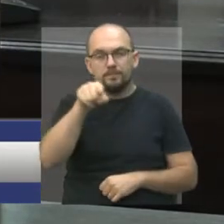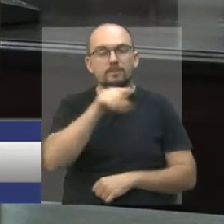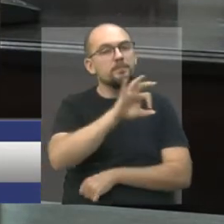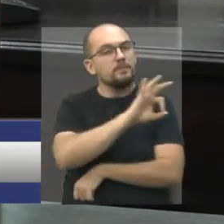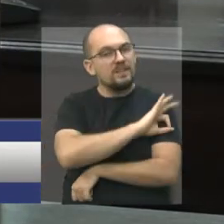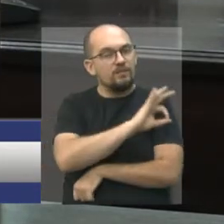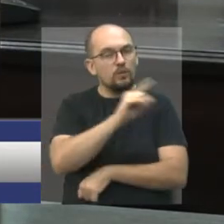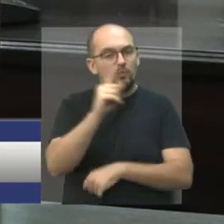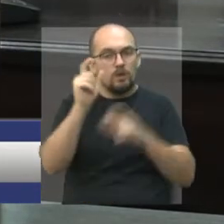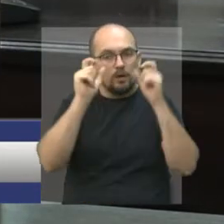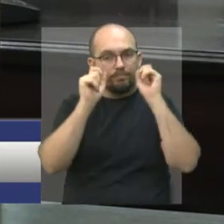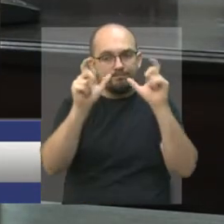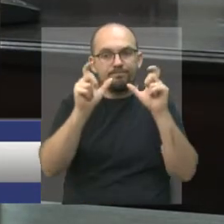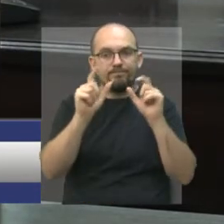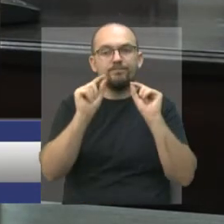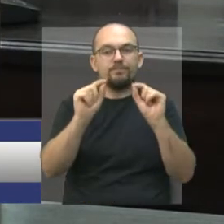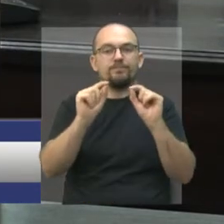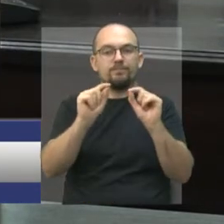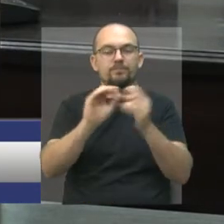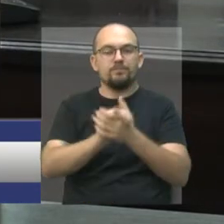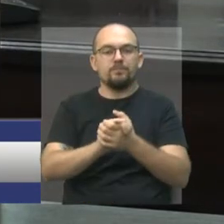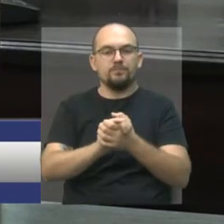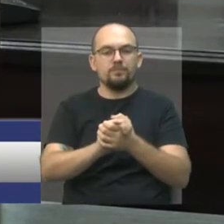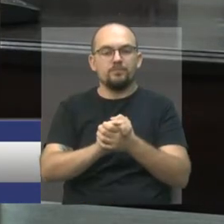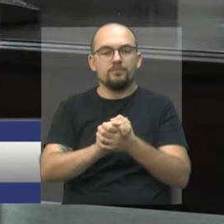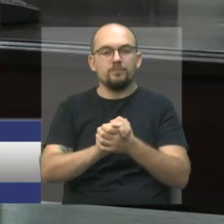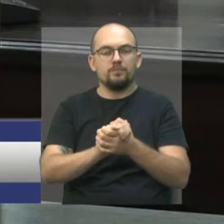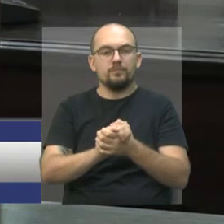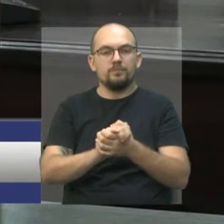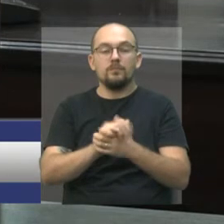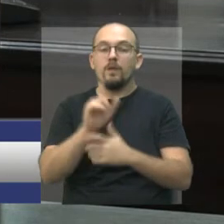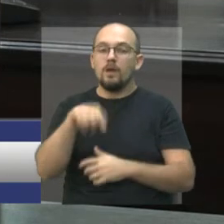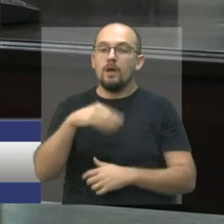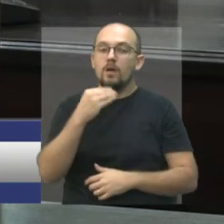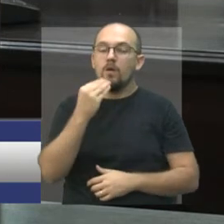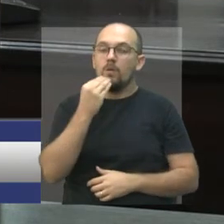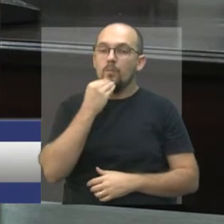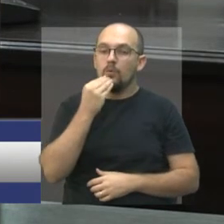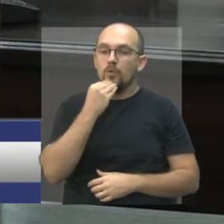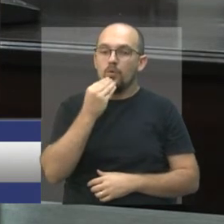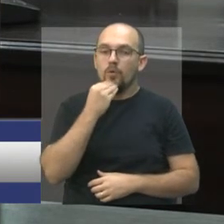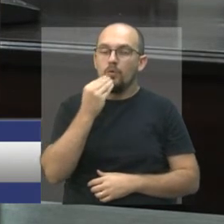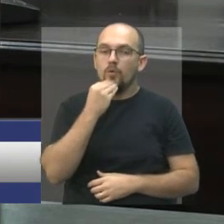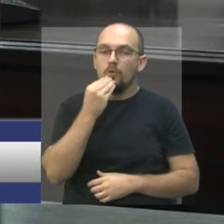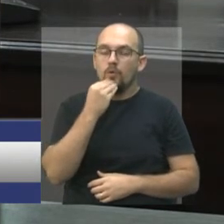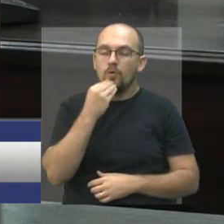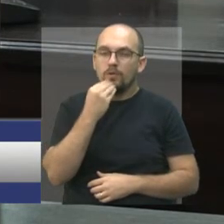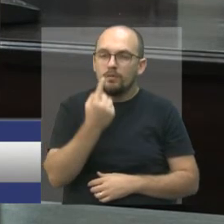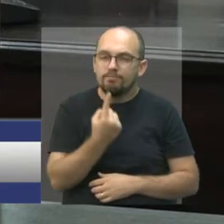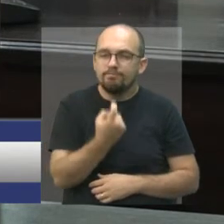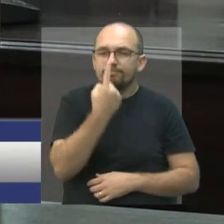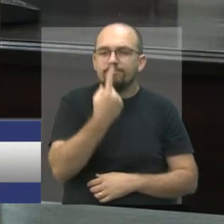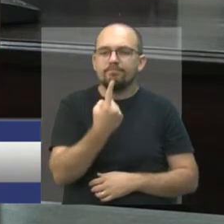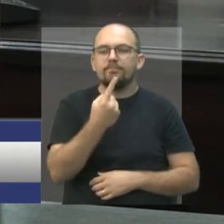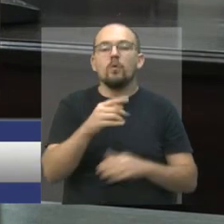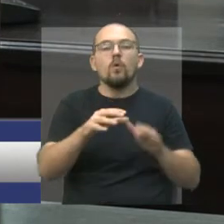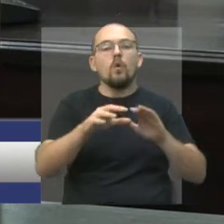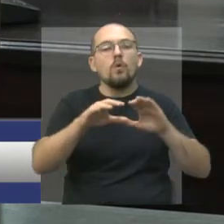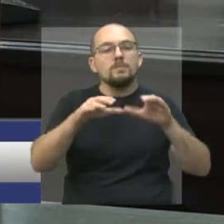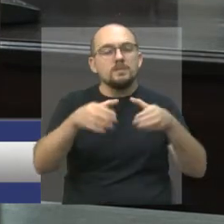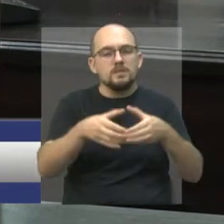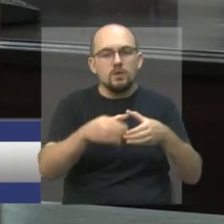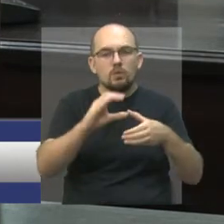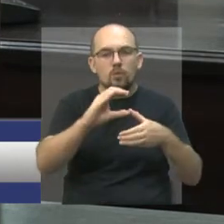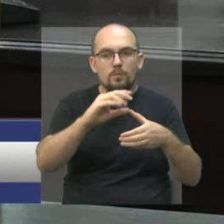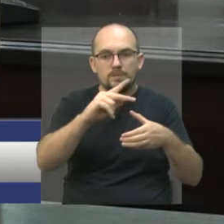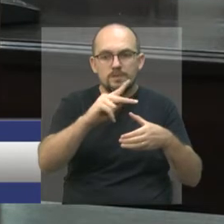Excelência de que era uma oportunidade ímpar que a comissão